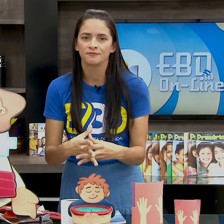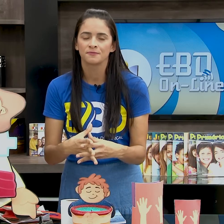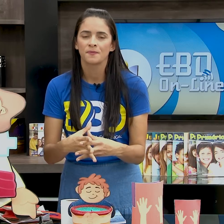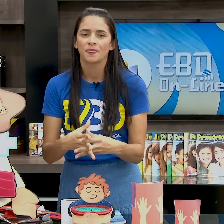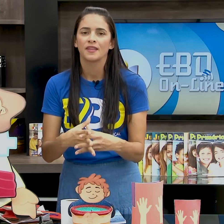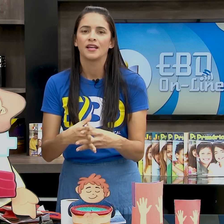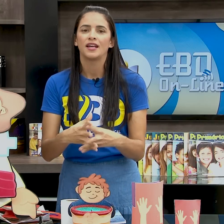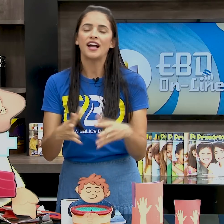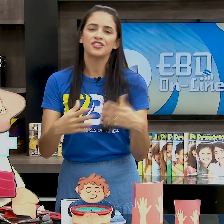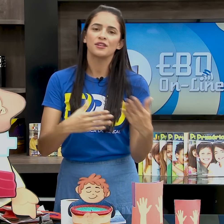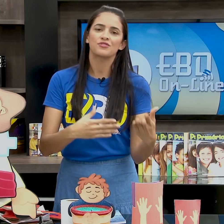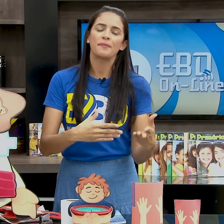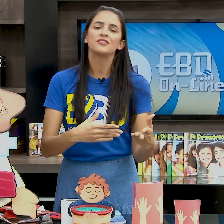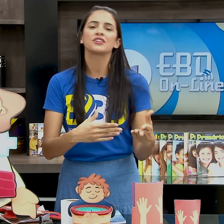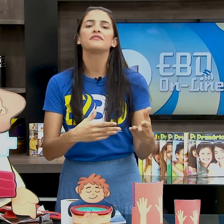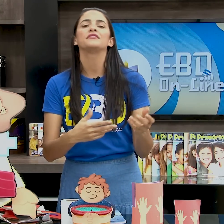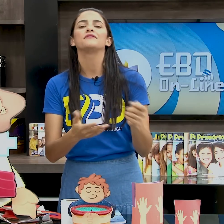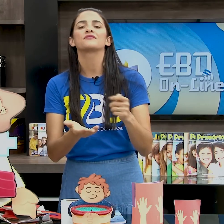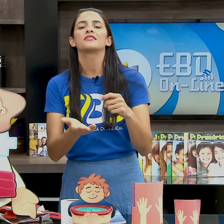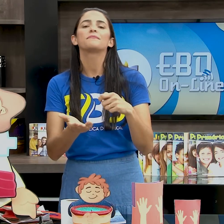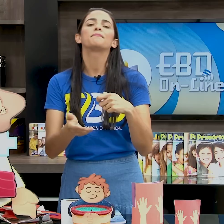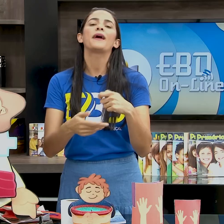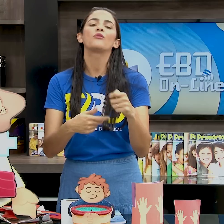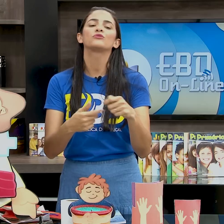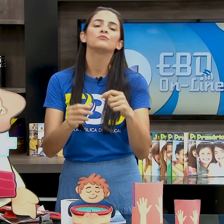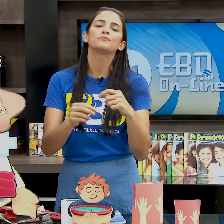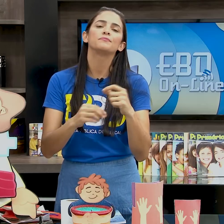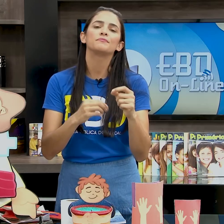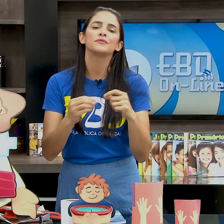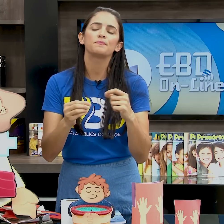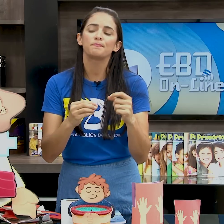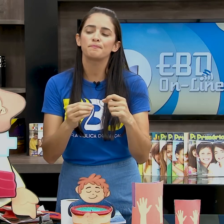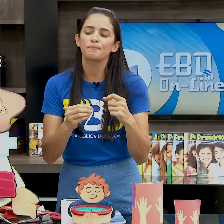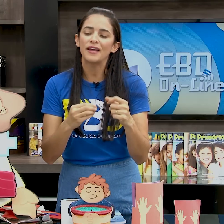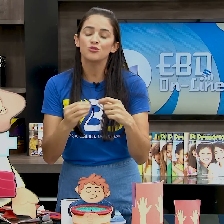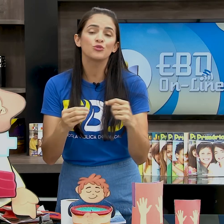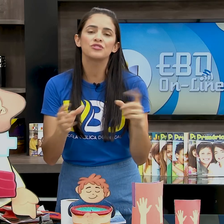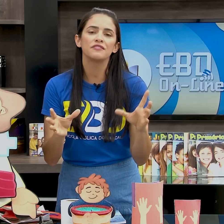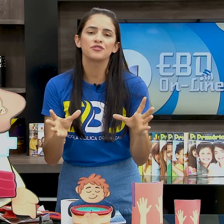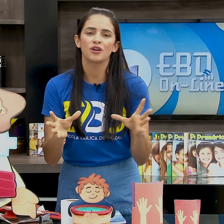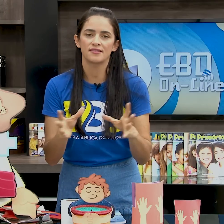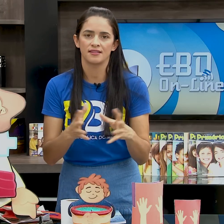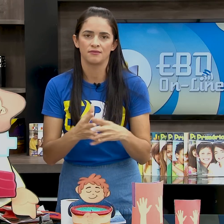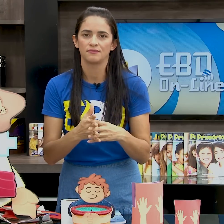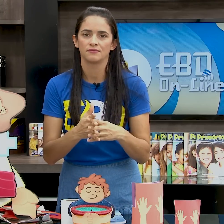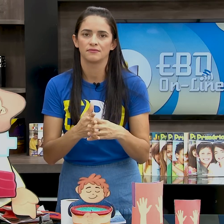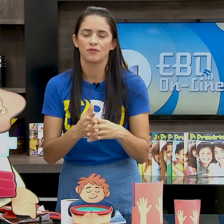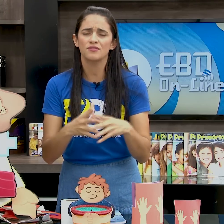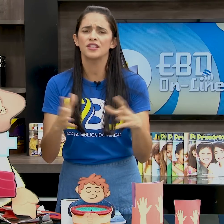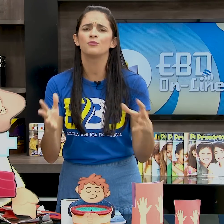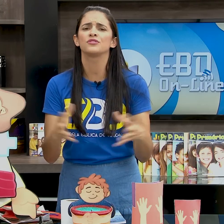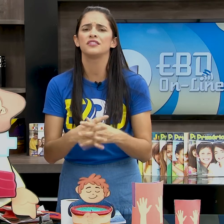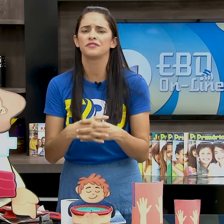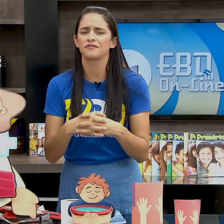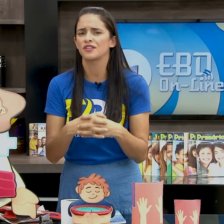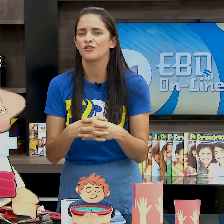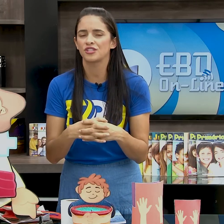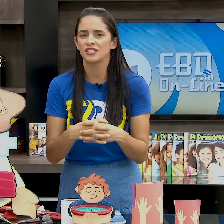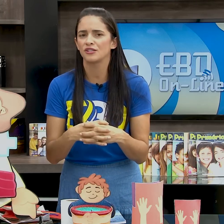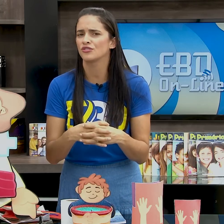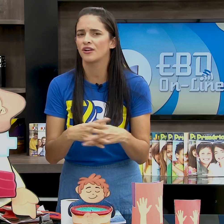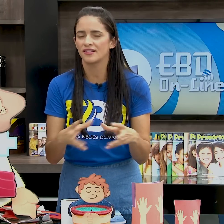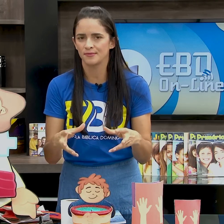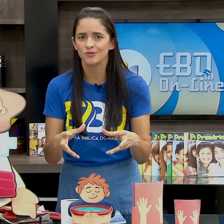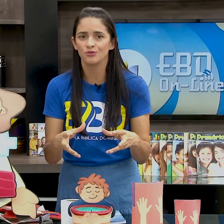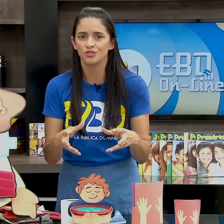da oração acho que não sabem escrever você pergunta pede um motivo de oração qual seria o motivo que você